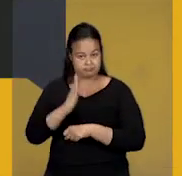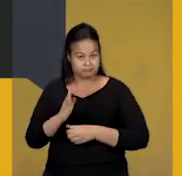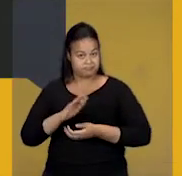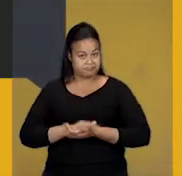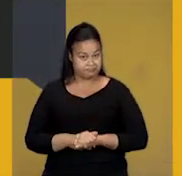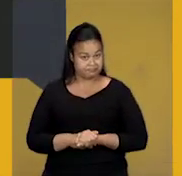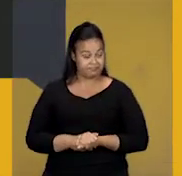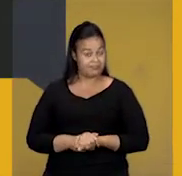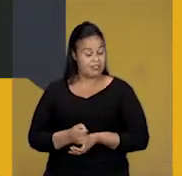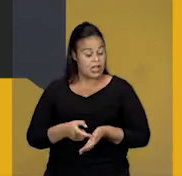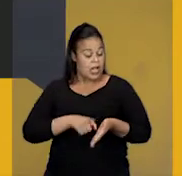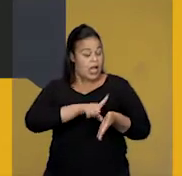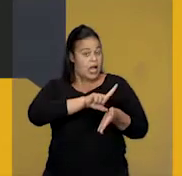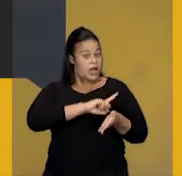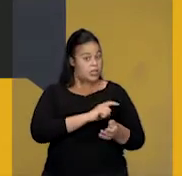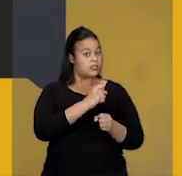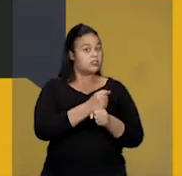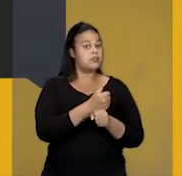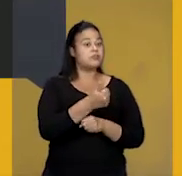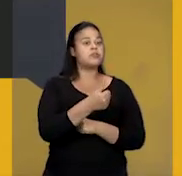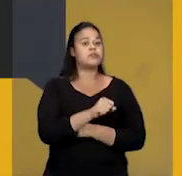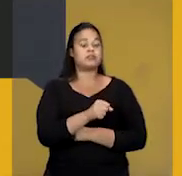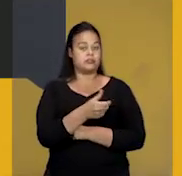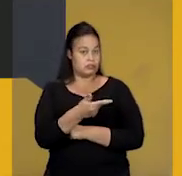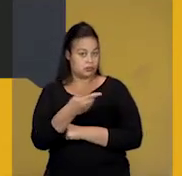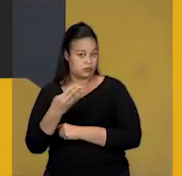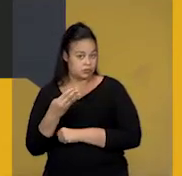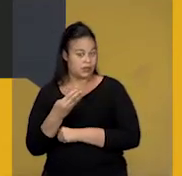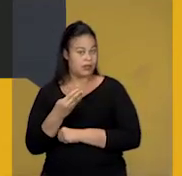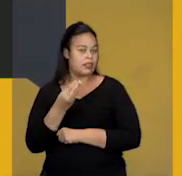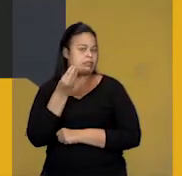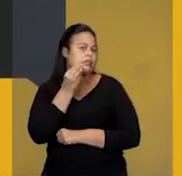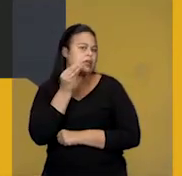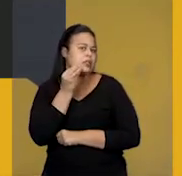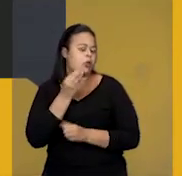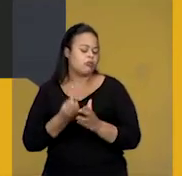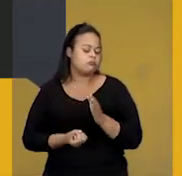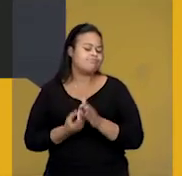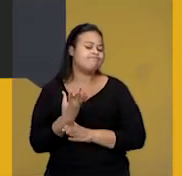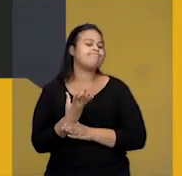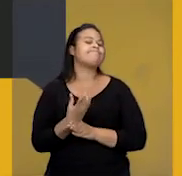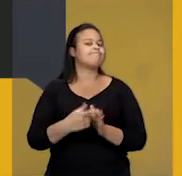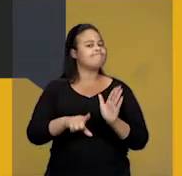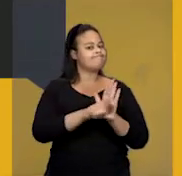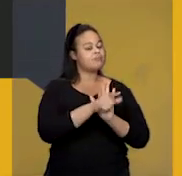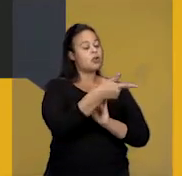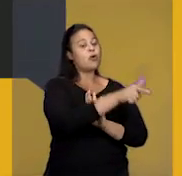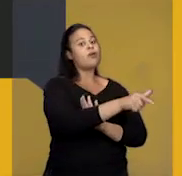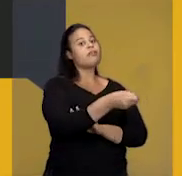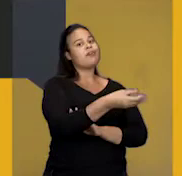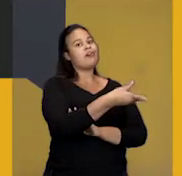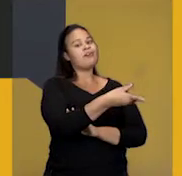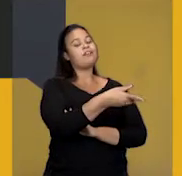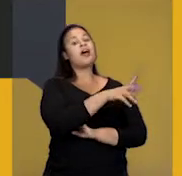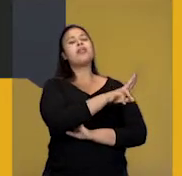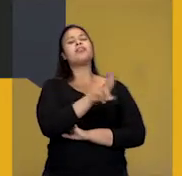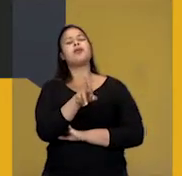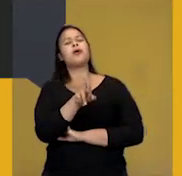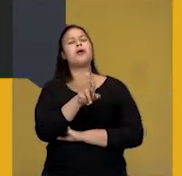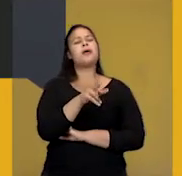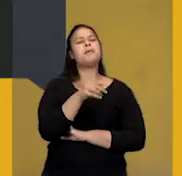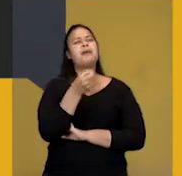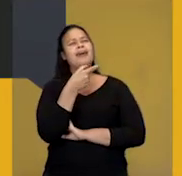de 1824, foi criado, ou melhor, tentou-se criar uma outra Constituição, que tem um nome até